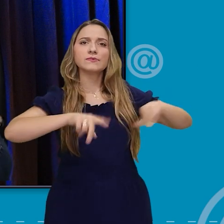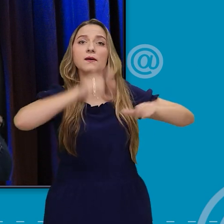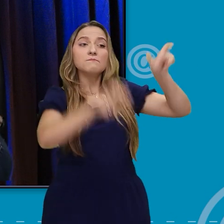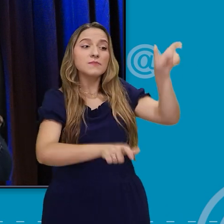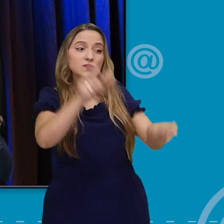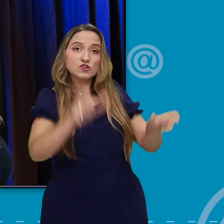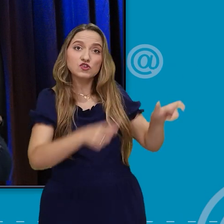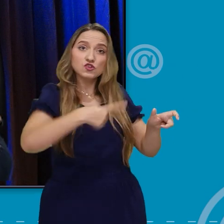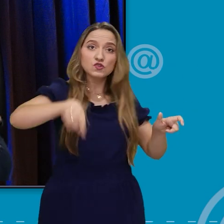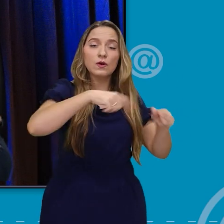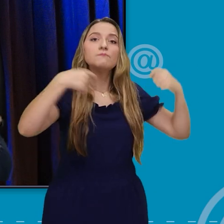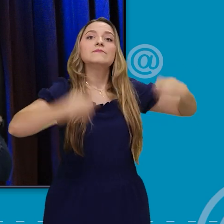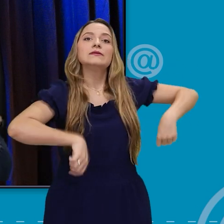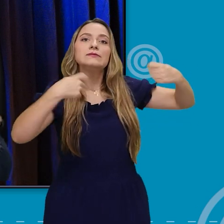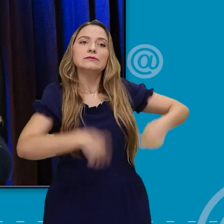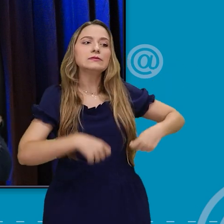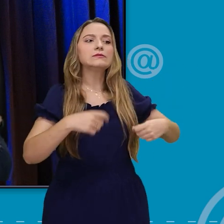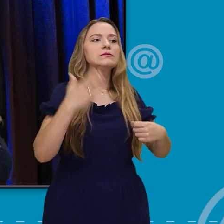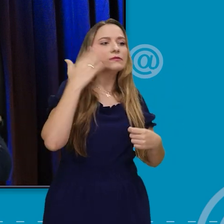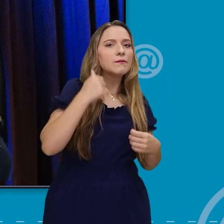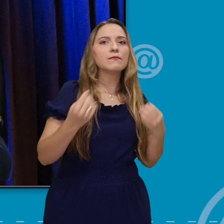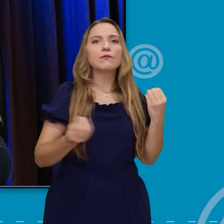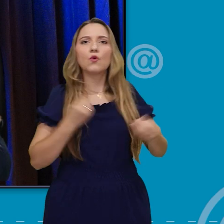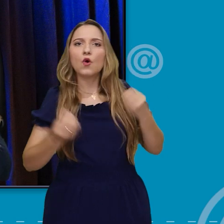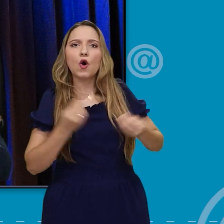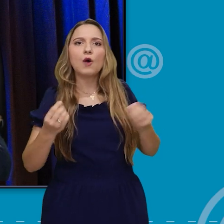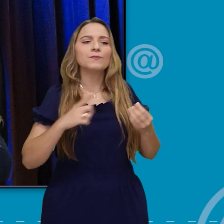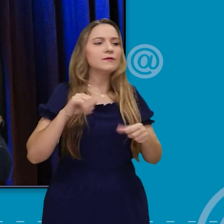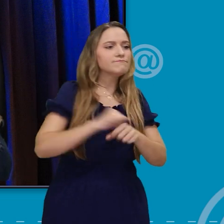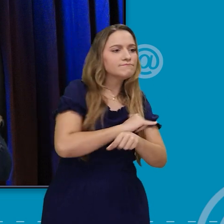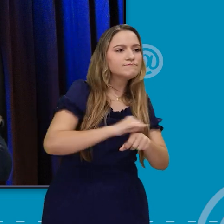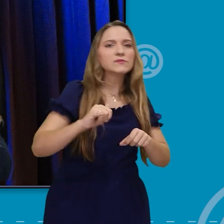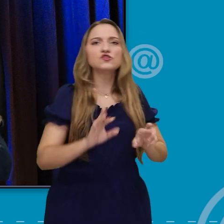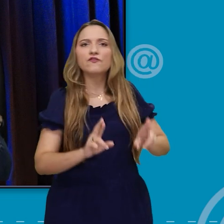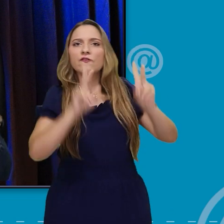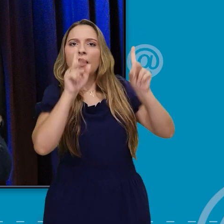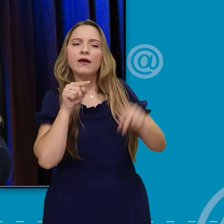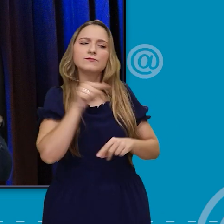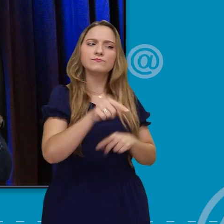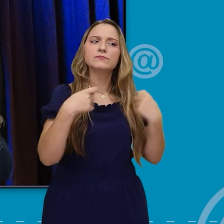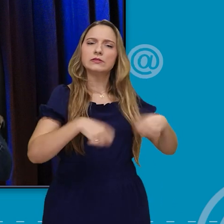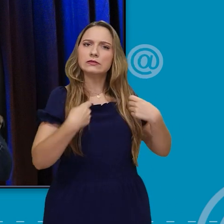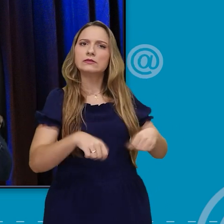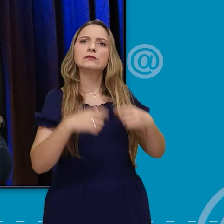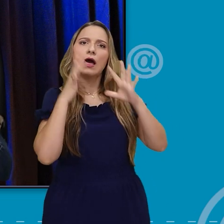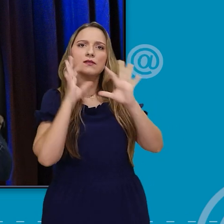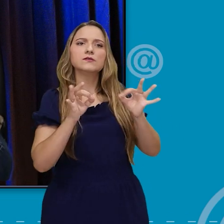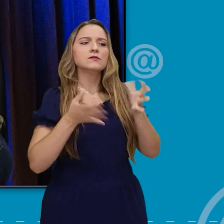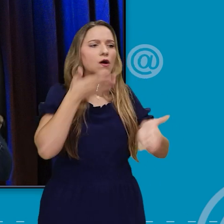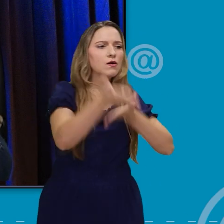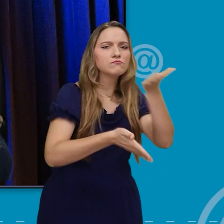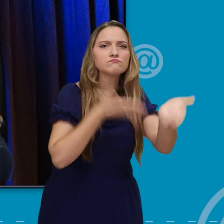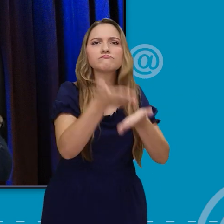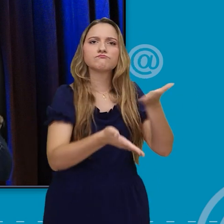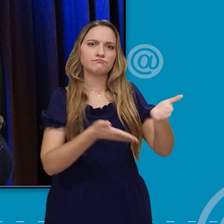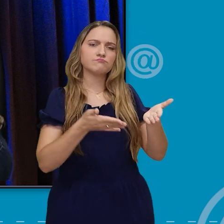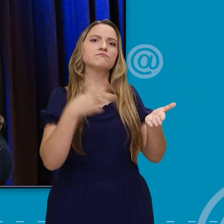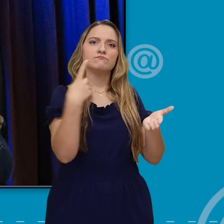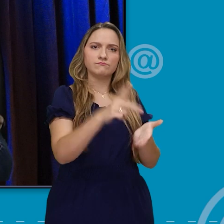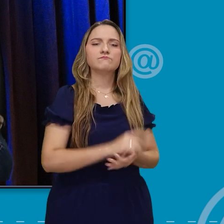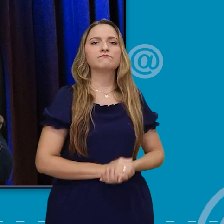são pensadas as questões que colocam o sujeito diferente do outro. Então, a educação inclusiva, ela vai pensar aí no público com relação a